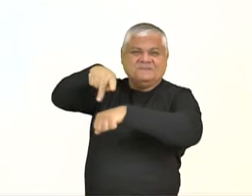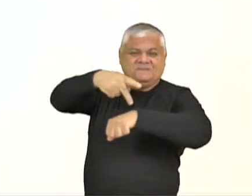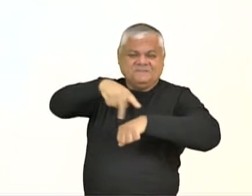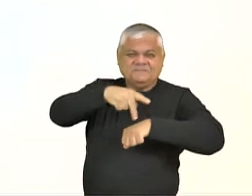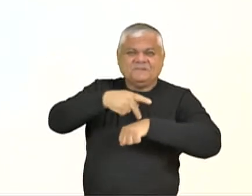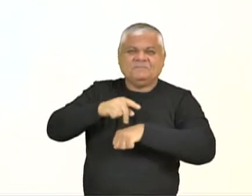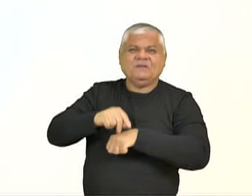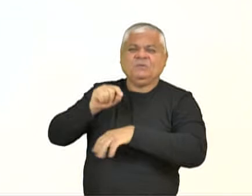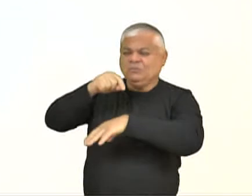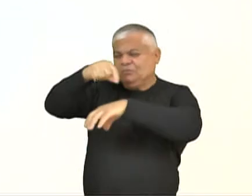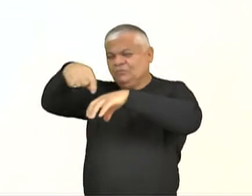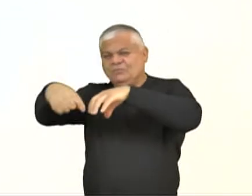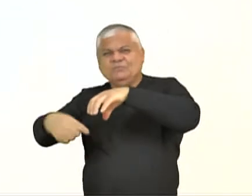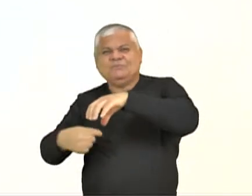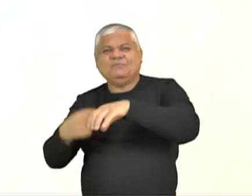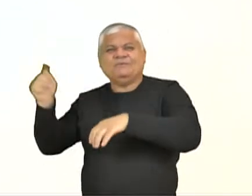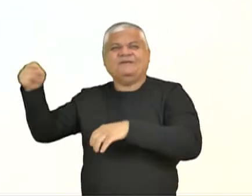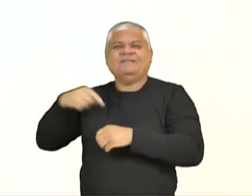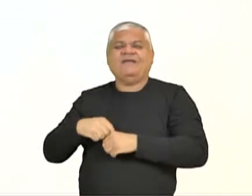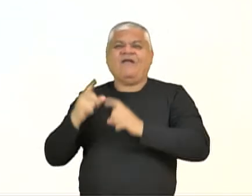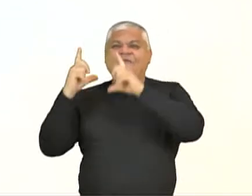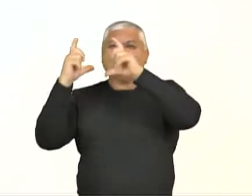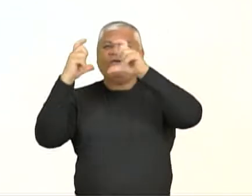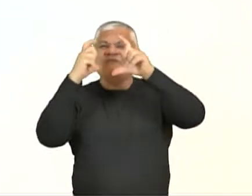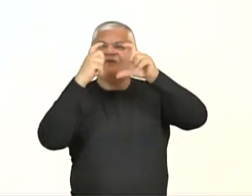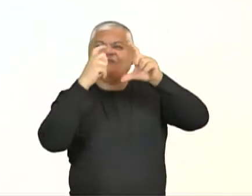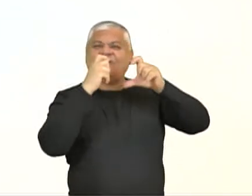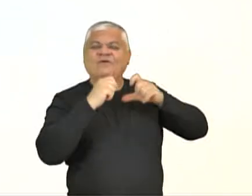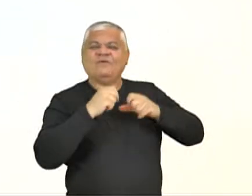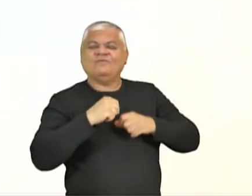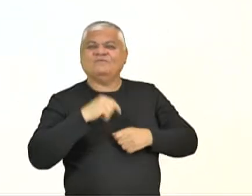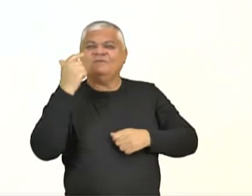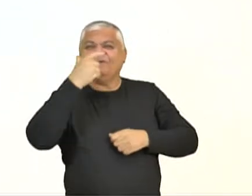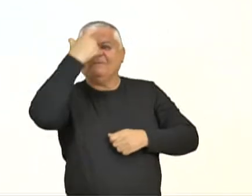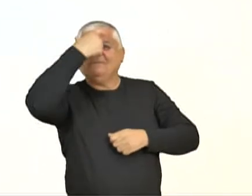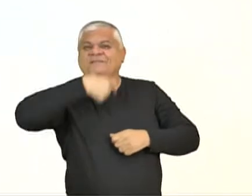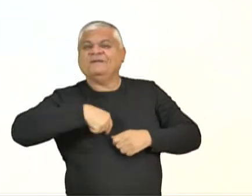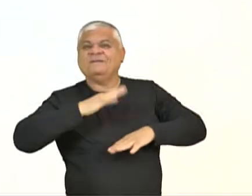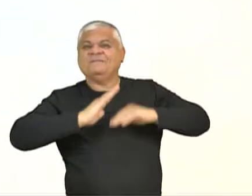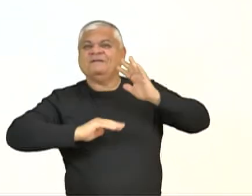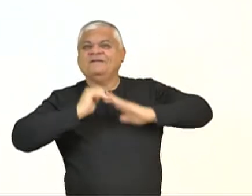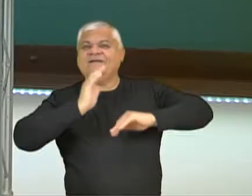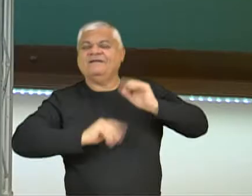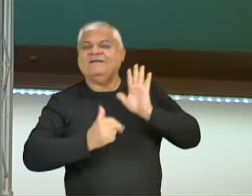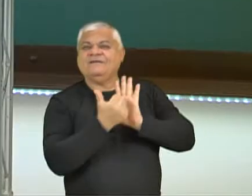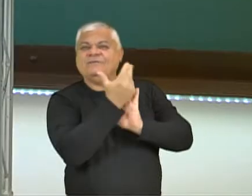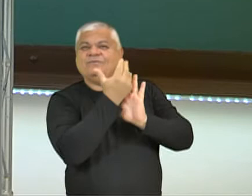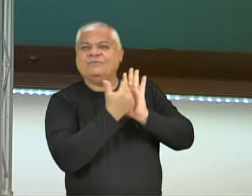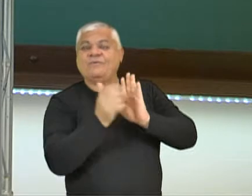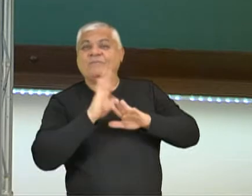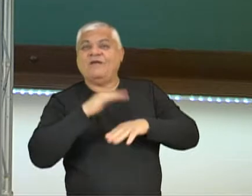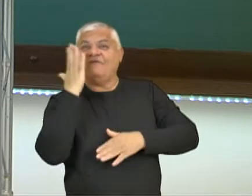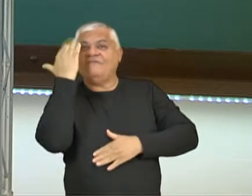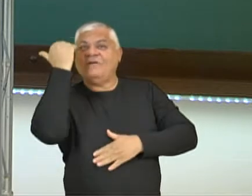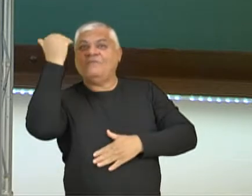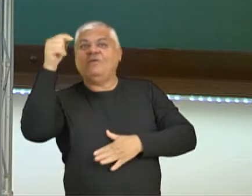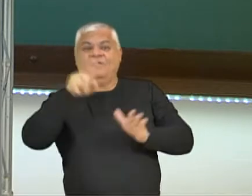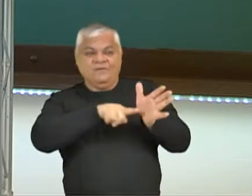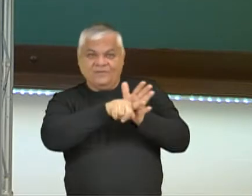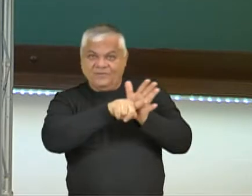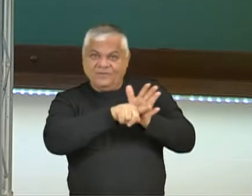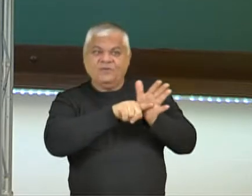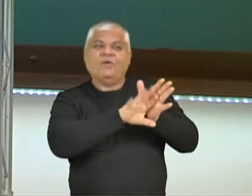de cada país, a imagem do pintor mais popular, baseado nas pesquisas do